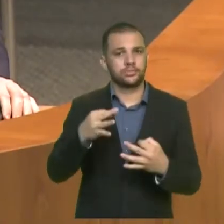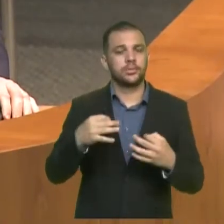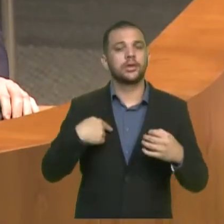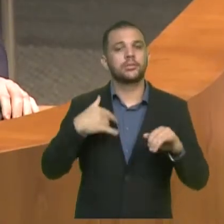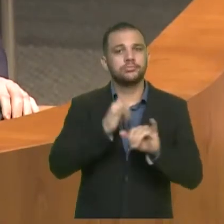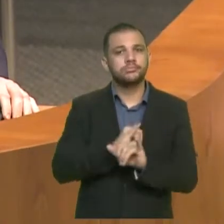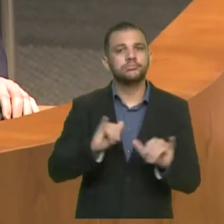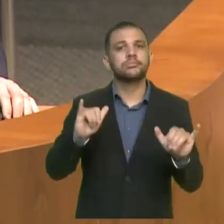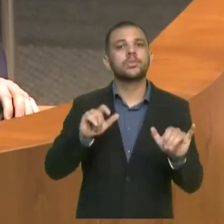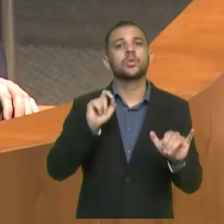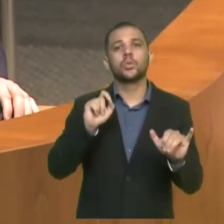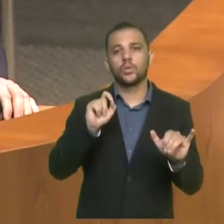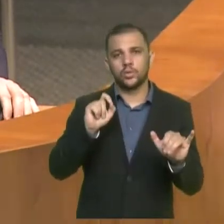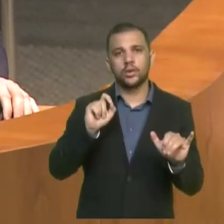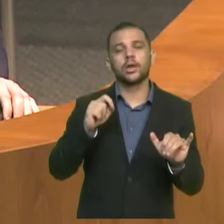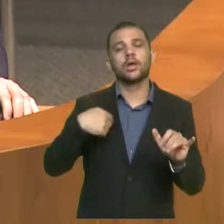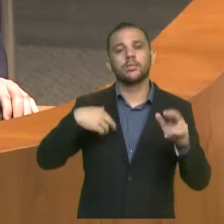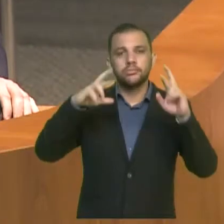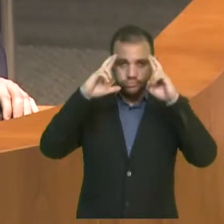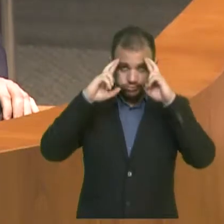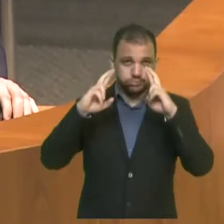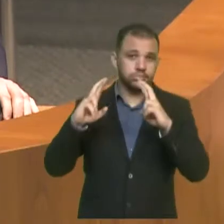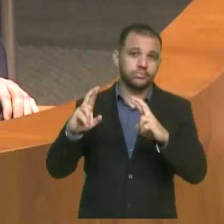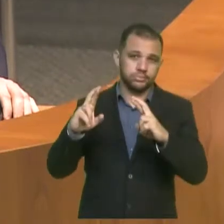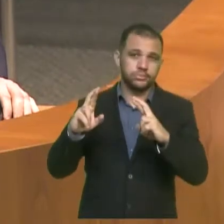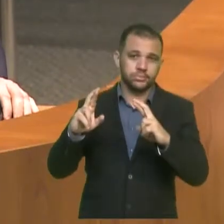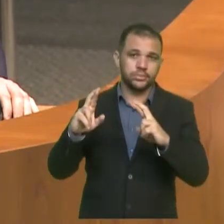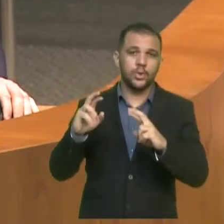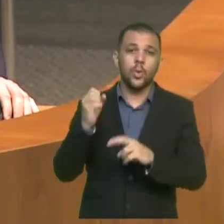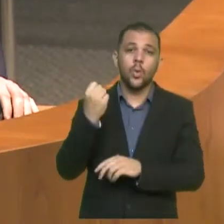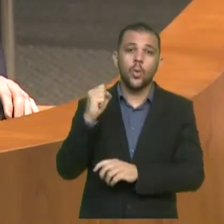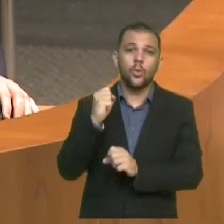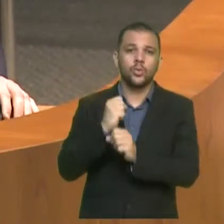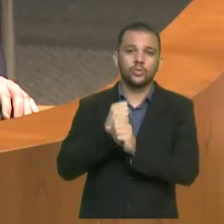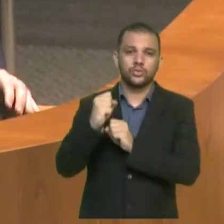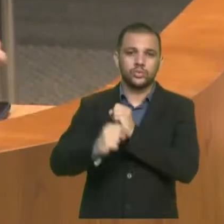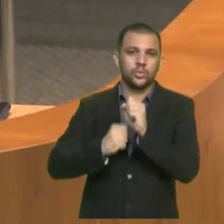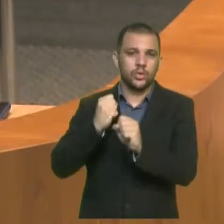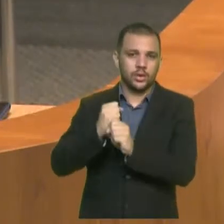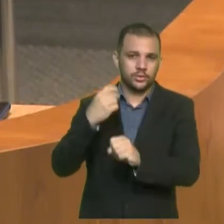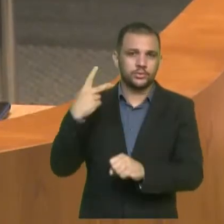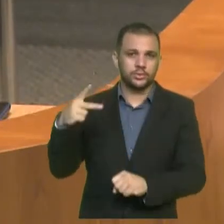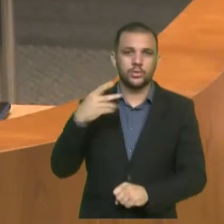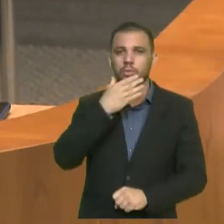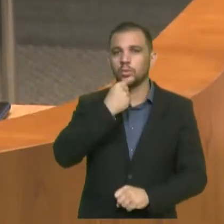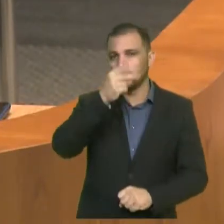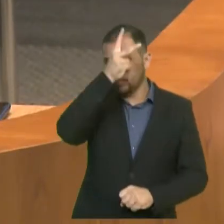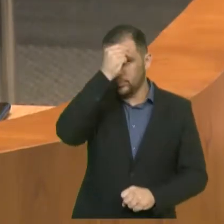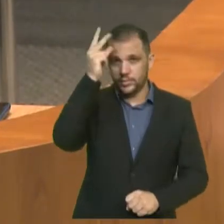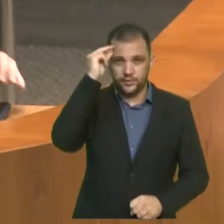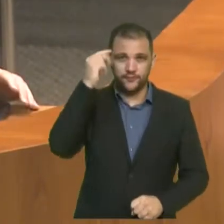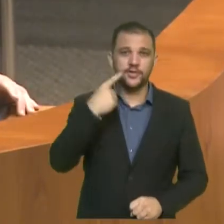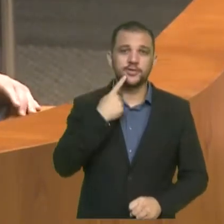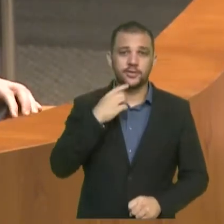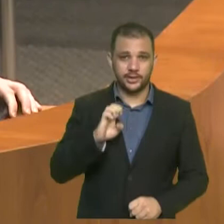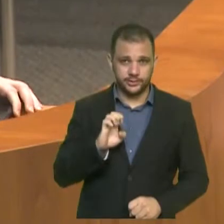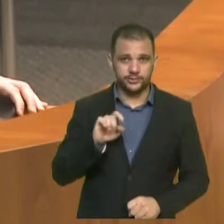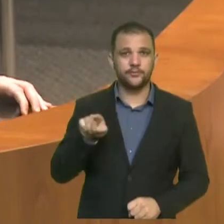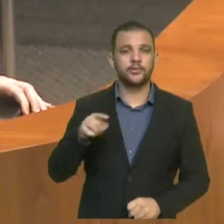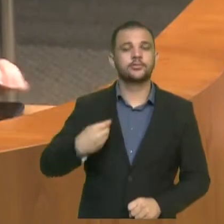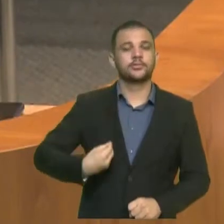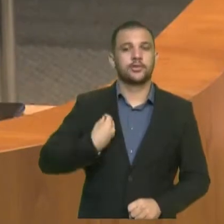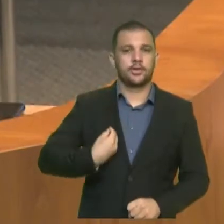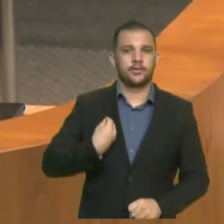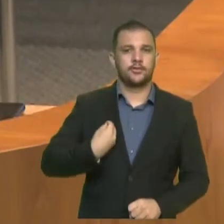palavra de reconhecimento aos 8 anos que o prefeito Edivaldo Holanda Júnior está à frente da nossa